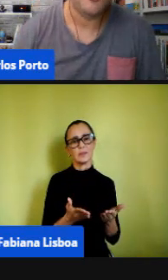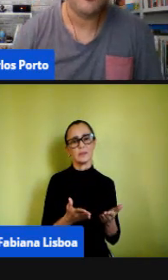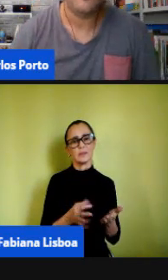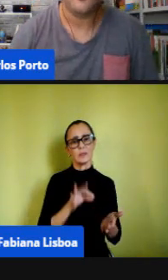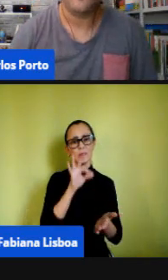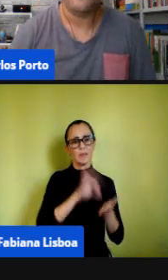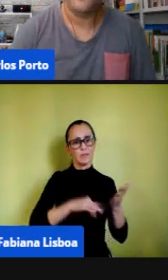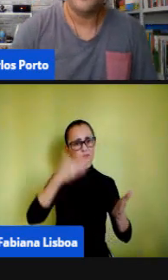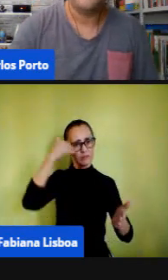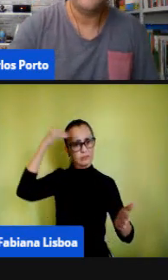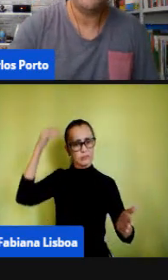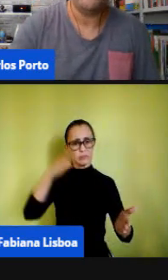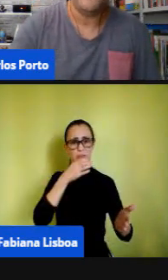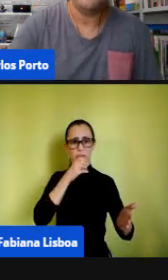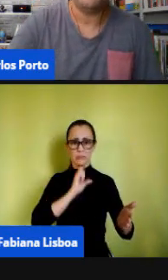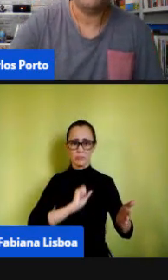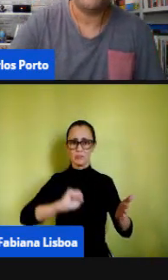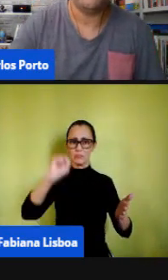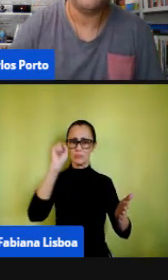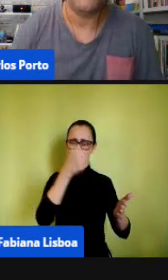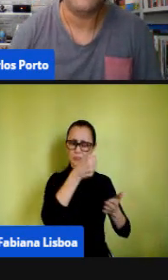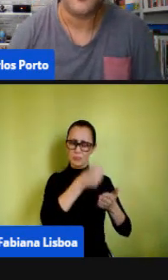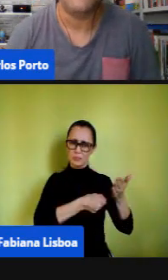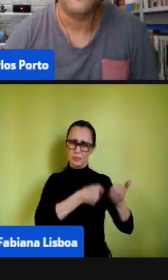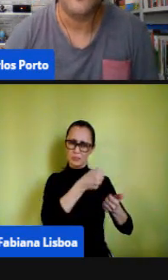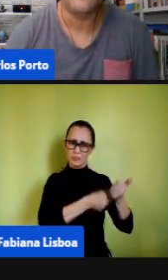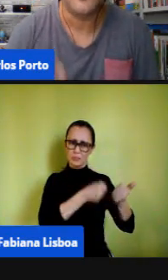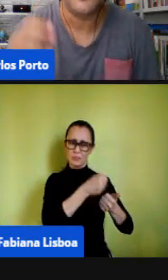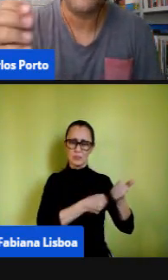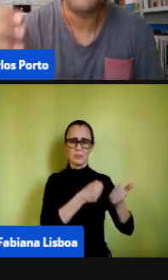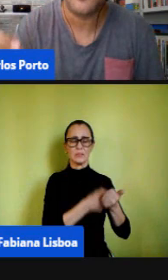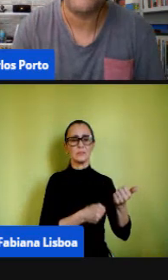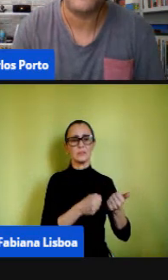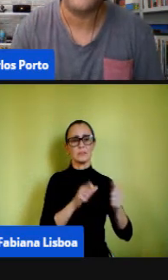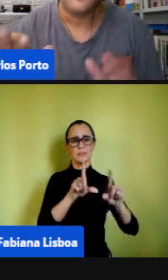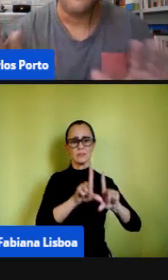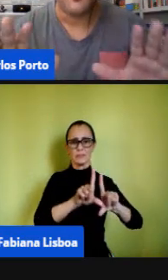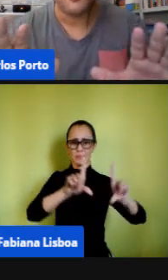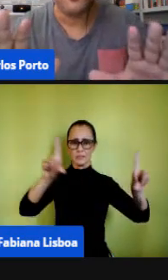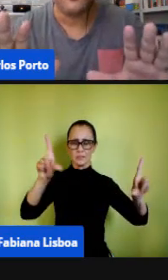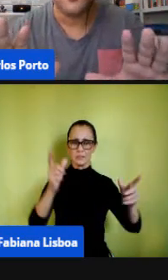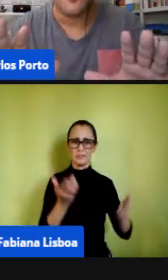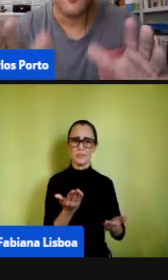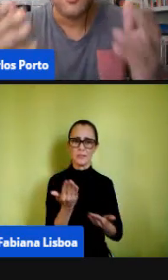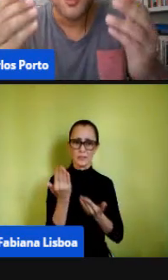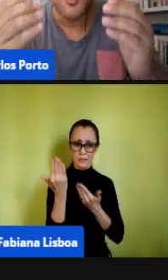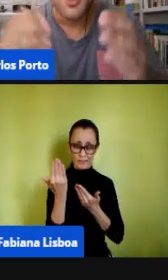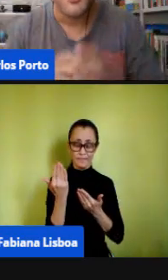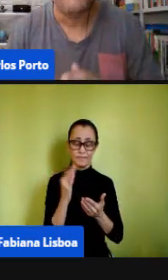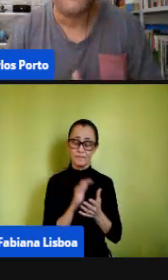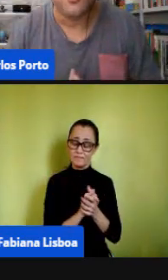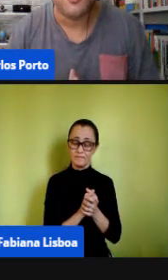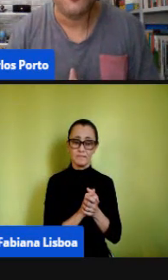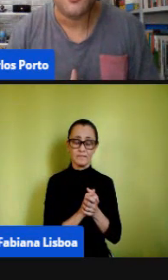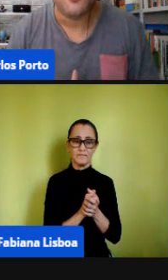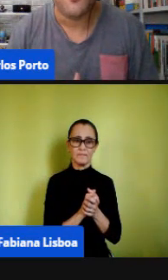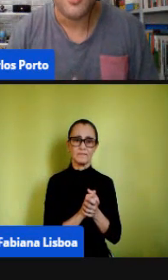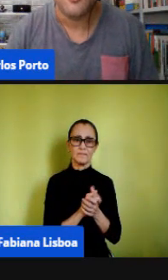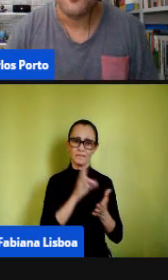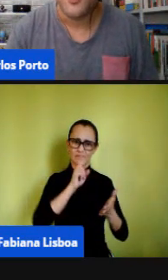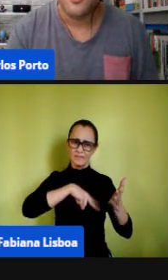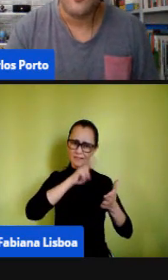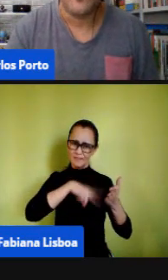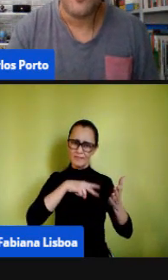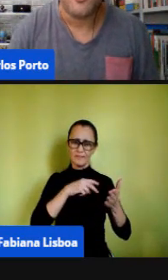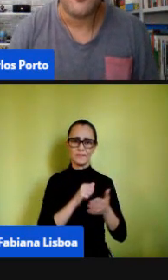reflexão interessante. Leia comigo, vou adiantar um slide aqui, eu gostaria que você agora, para tudo que você está fazendo, e vamos ler junto essa